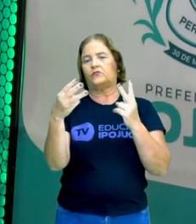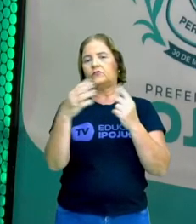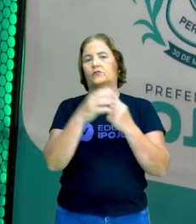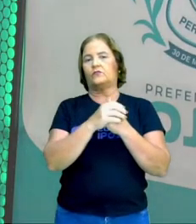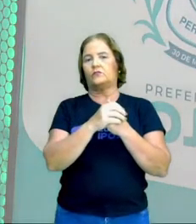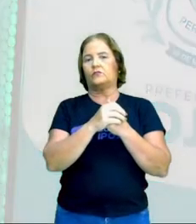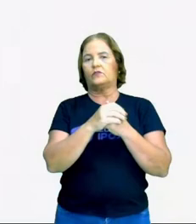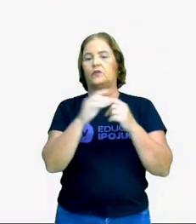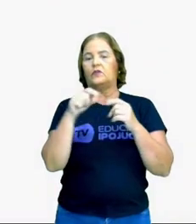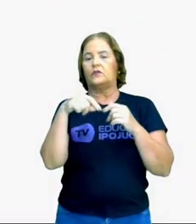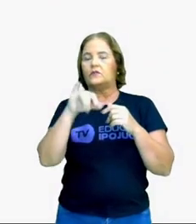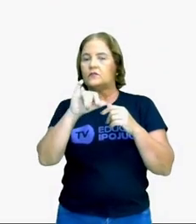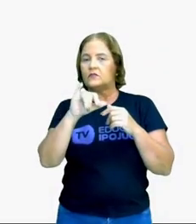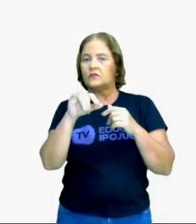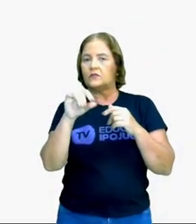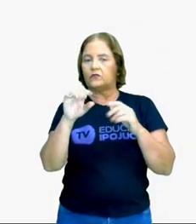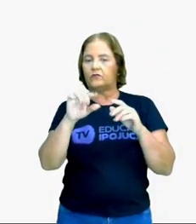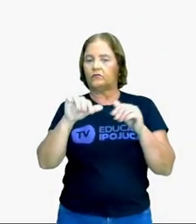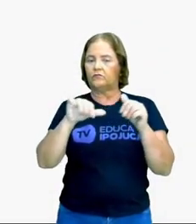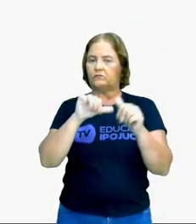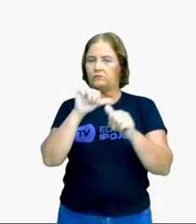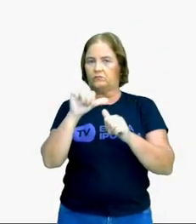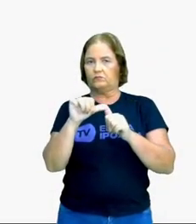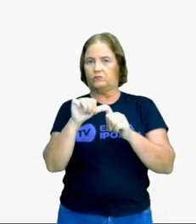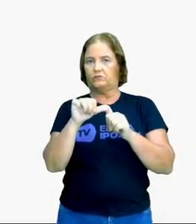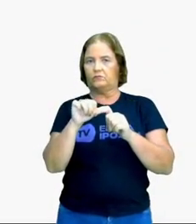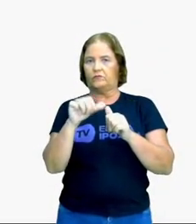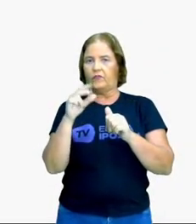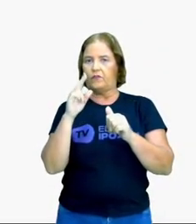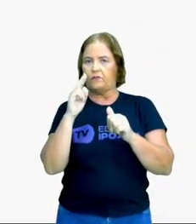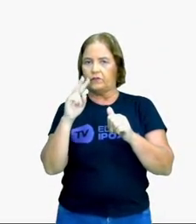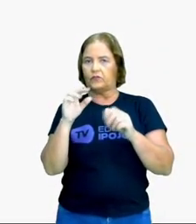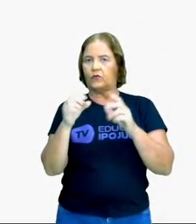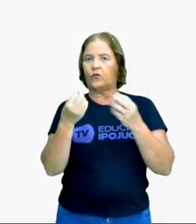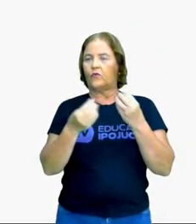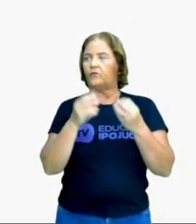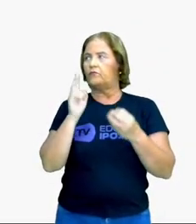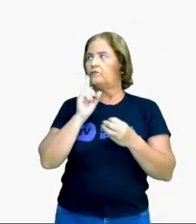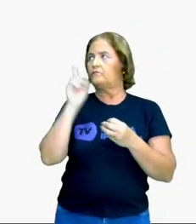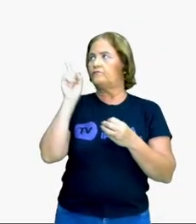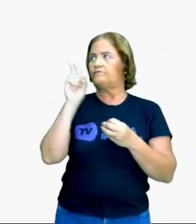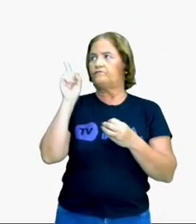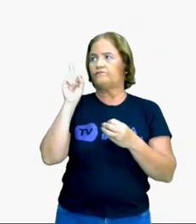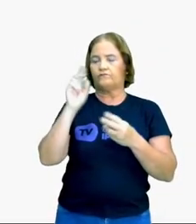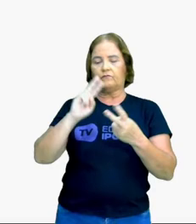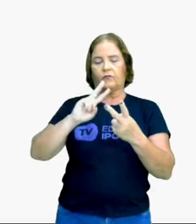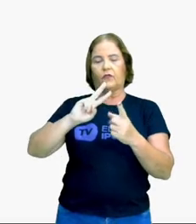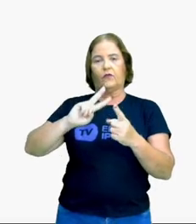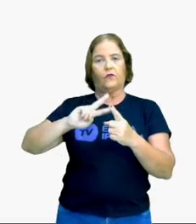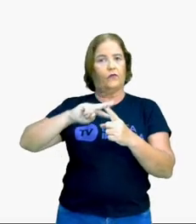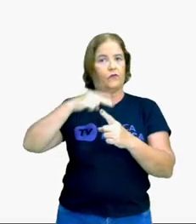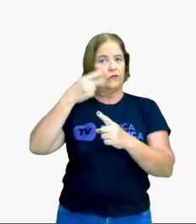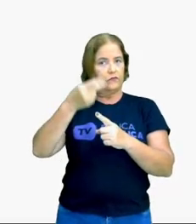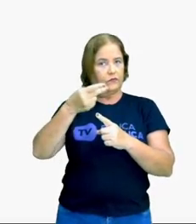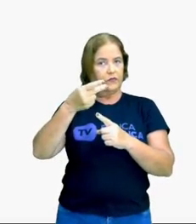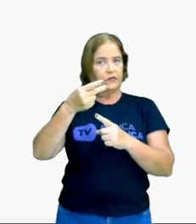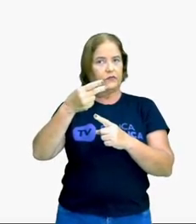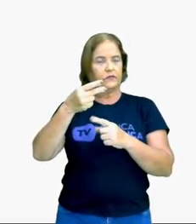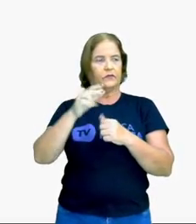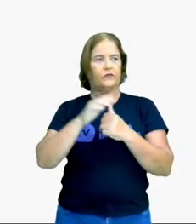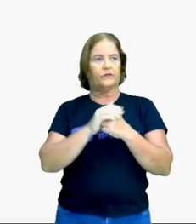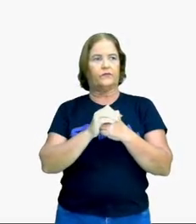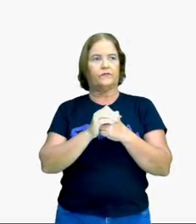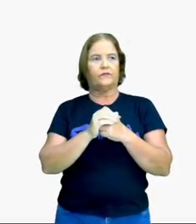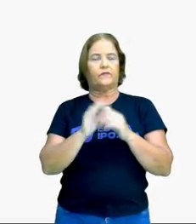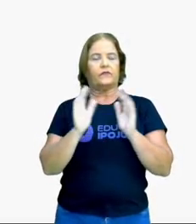você transformar, você vai... Olha aqui como ficará o inverso. Já viu? Agora tem